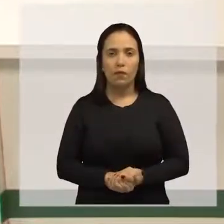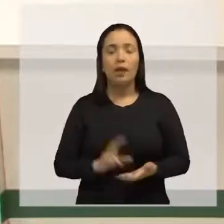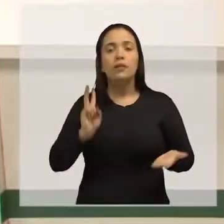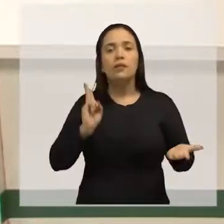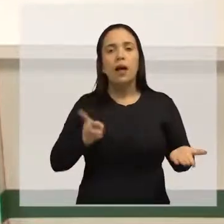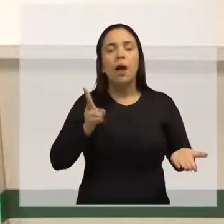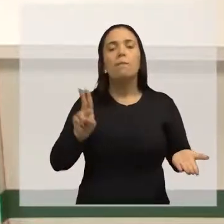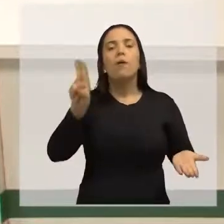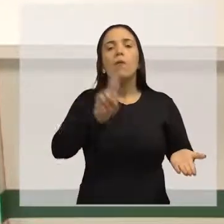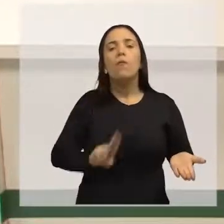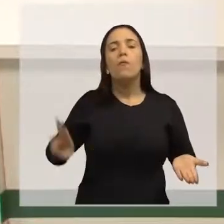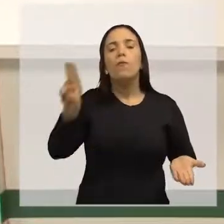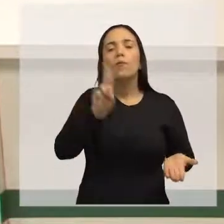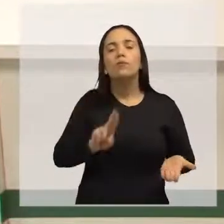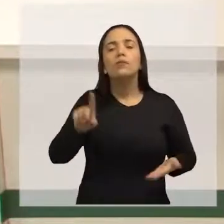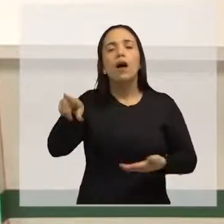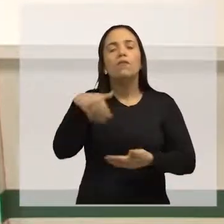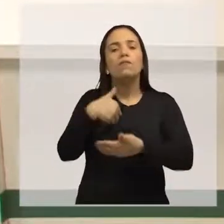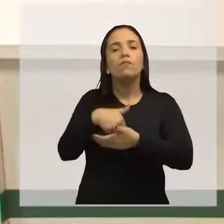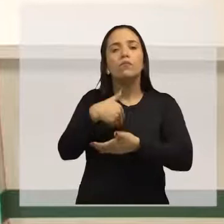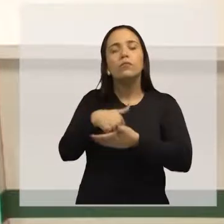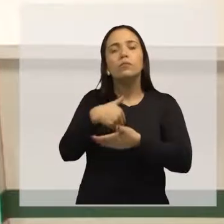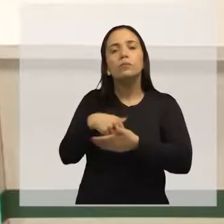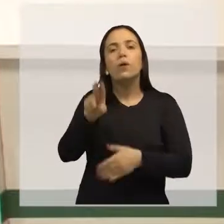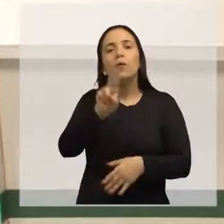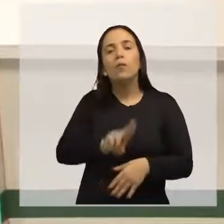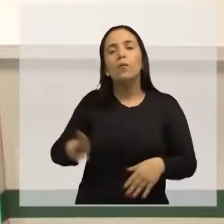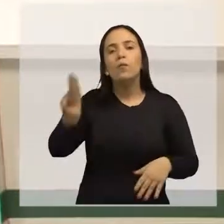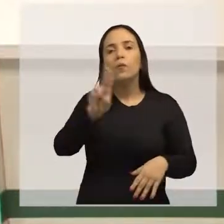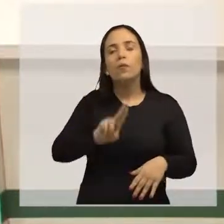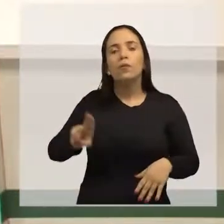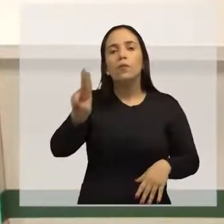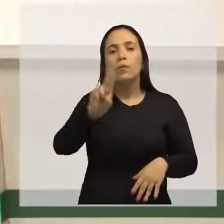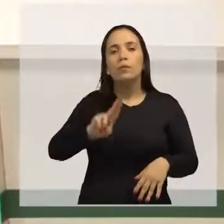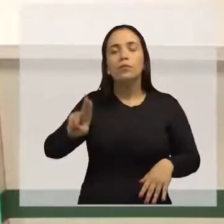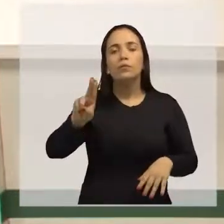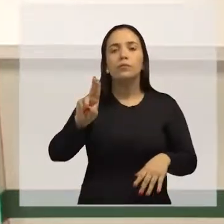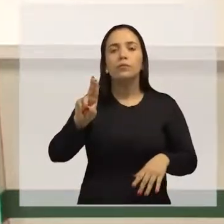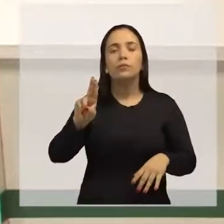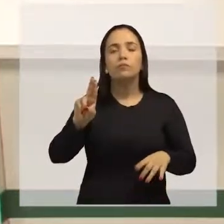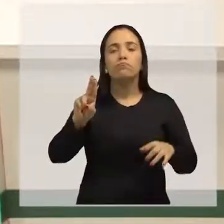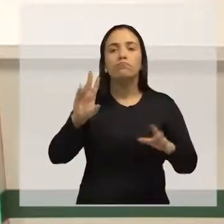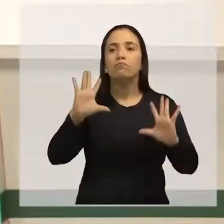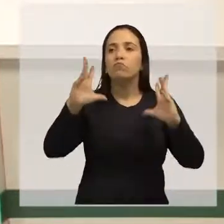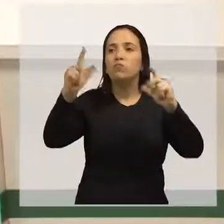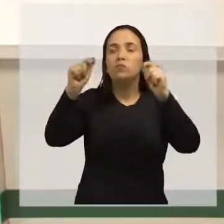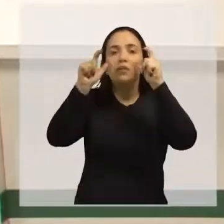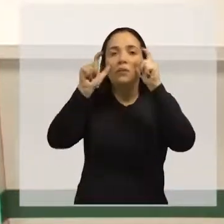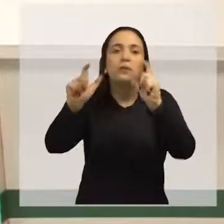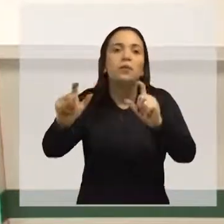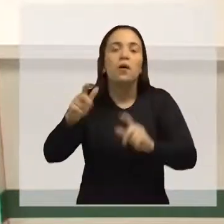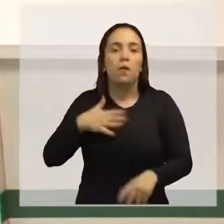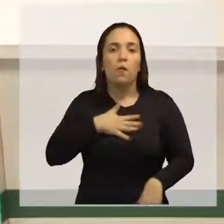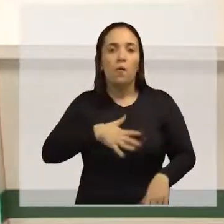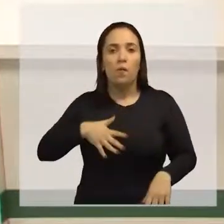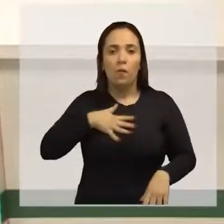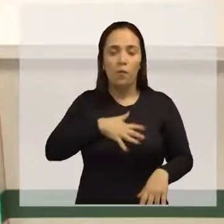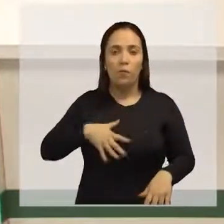sempre usou o futebol como uma maneira da gente exacerbar o nosso civismo. Autoafirmação. Não,